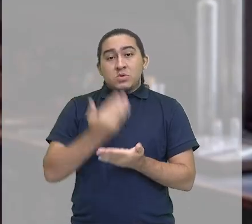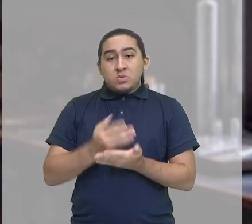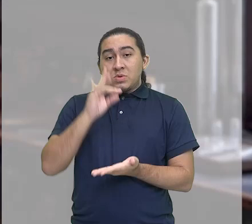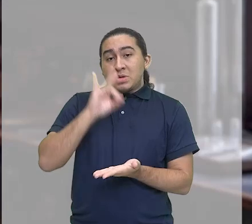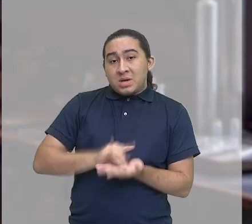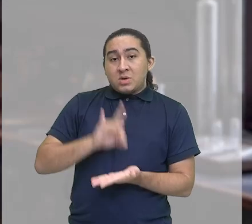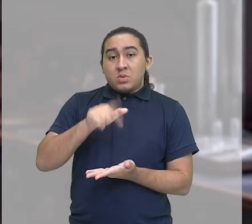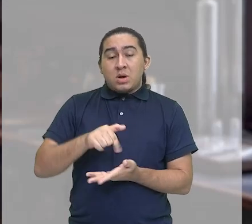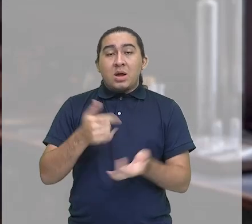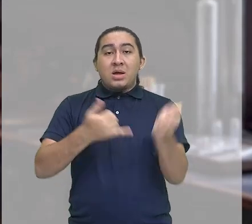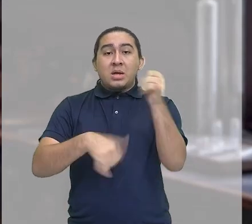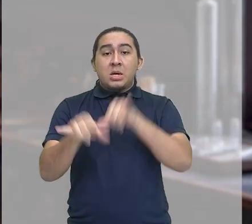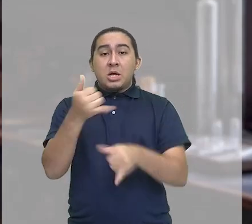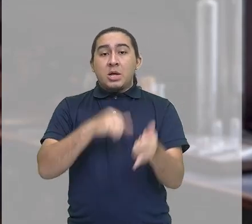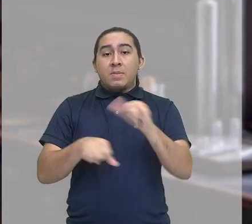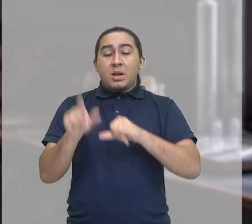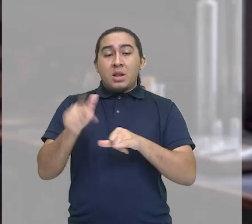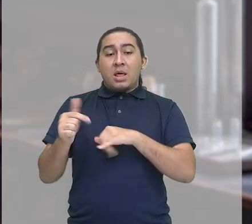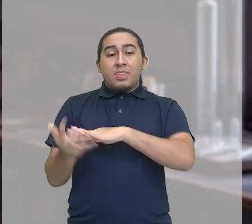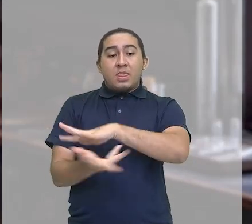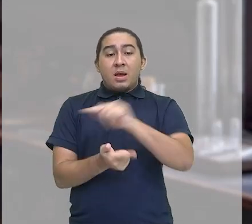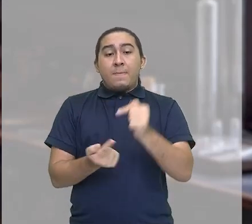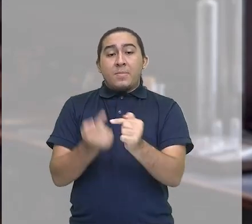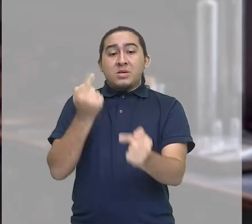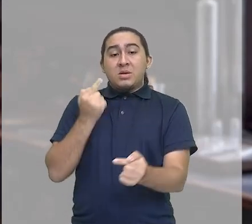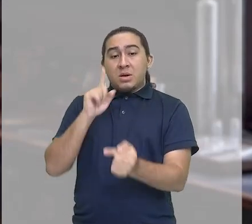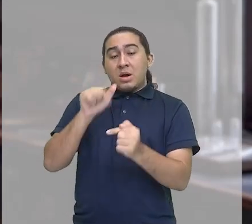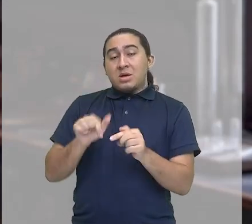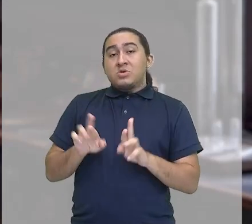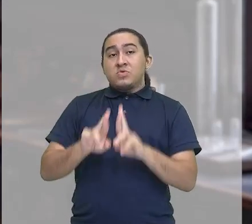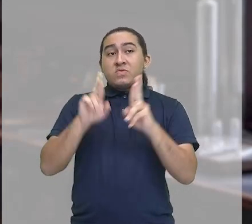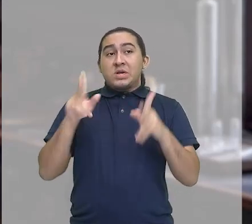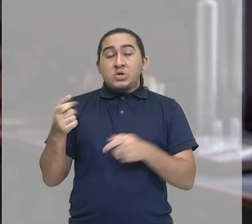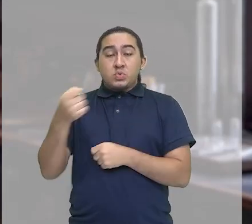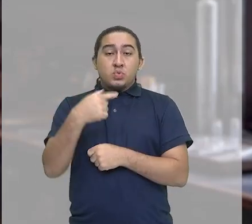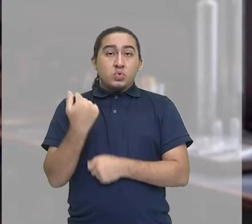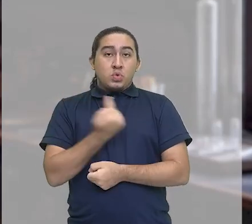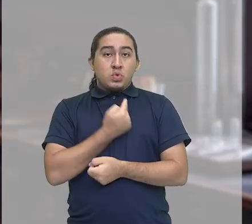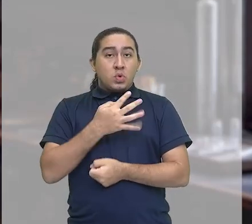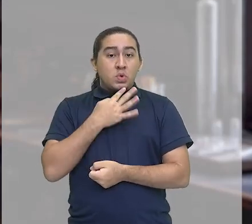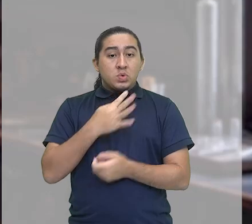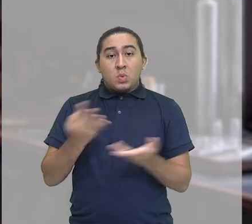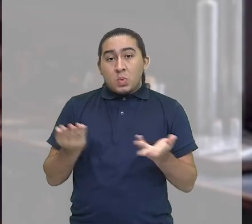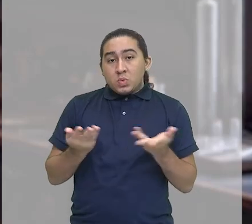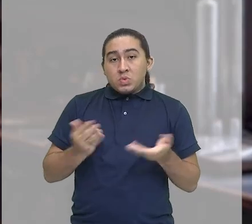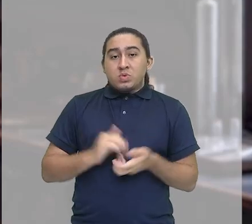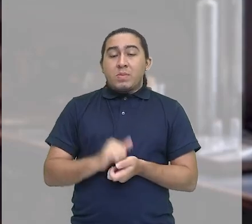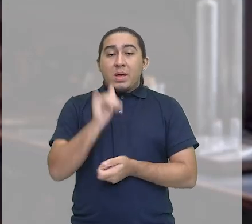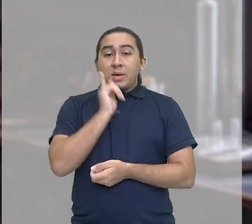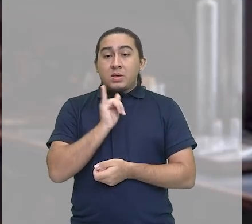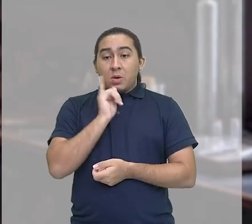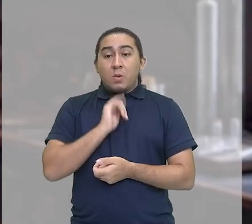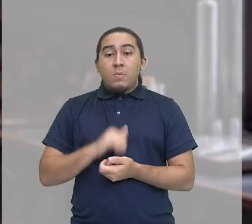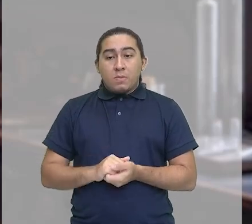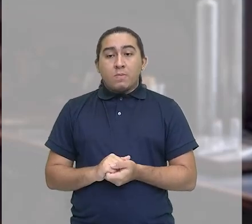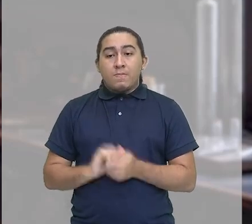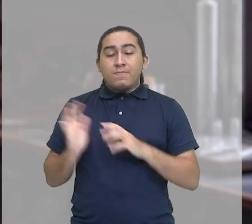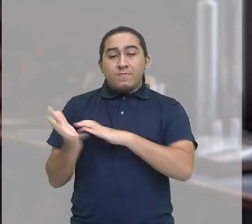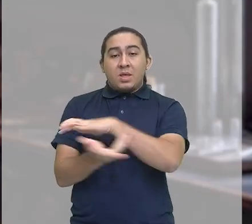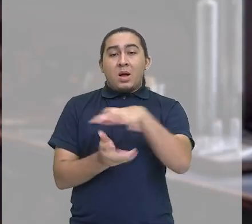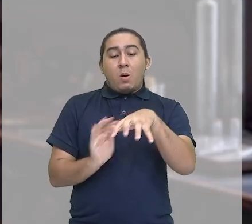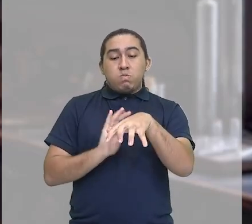essa composição química da Terra primitiva é bem diferente do que nós conhecemos hoje. Por exemplo, a